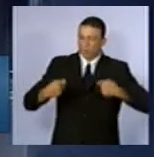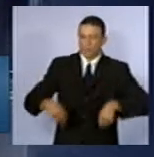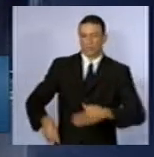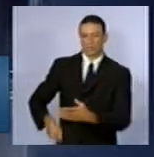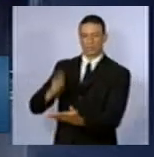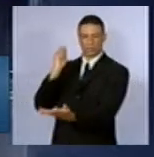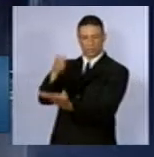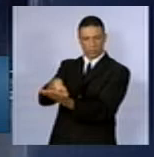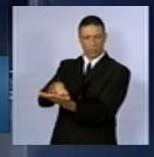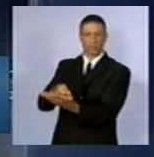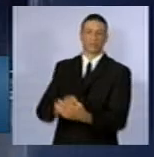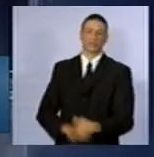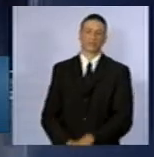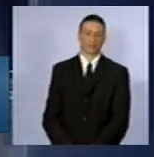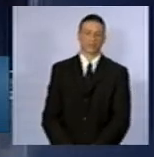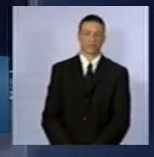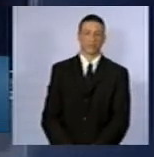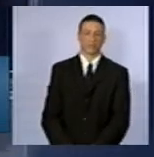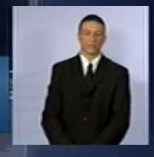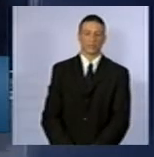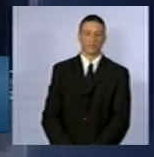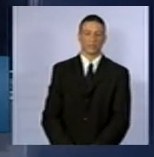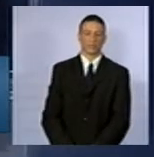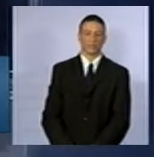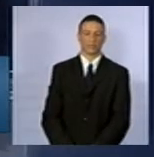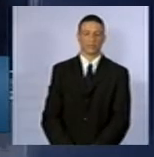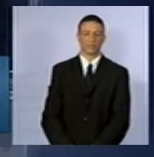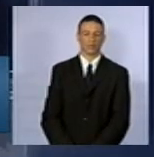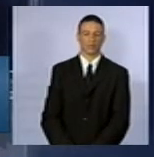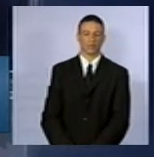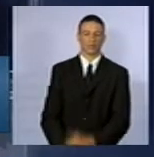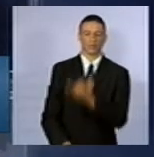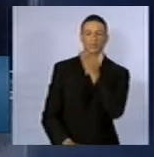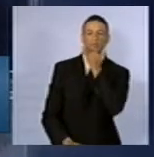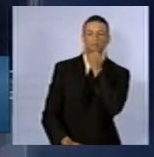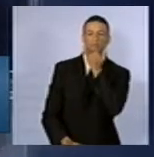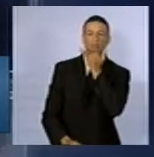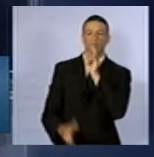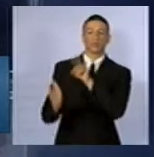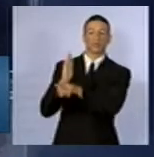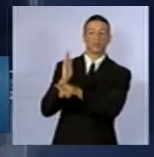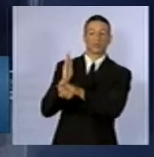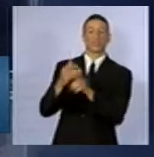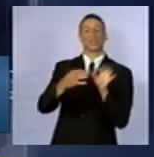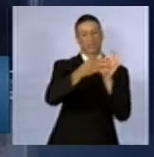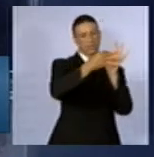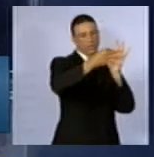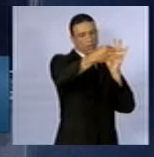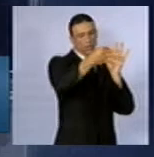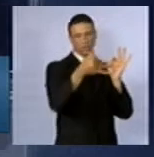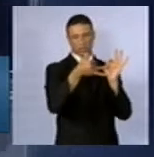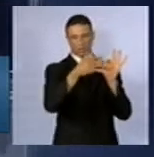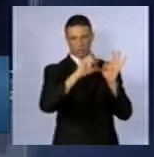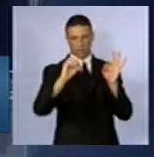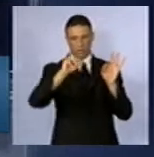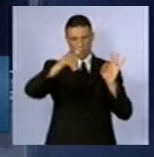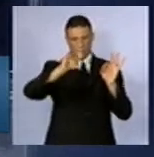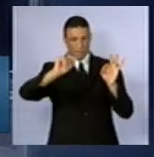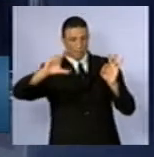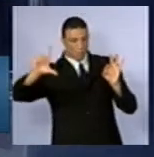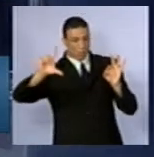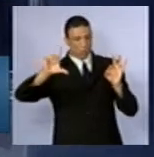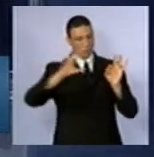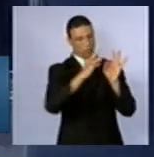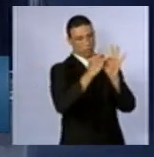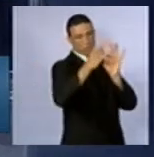bom eh as trans 100 Km como daqueles 100.000 kmm na realidade é um cálculo